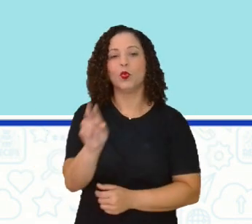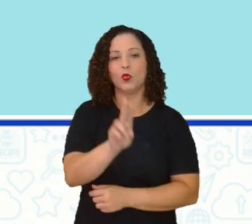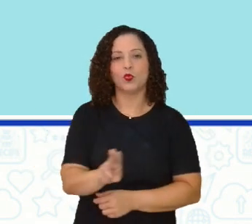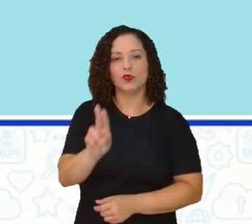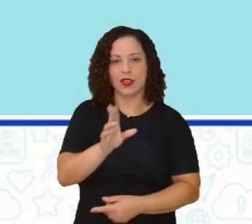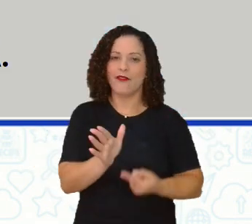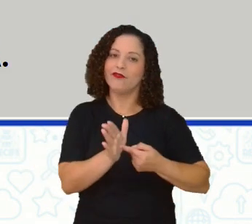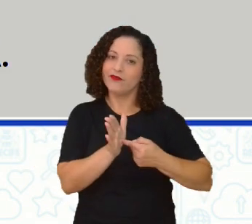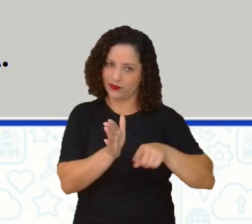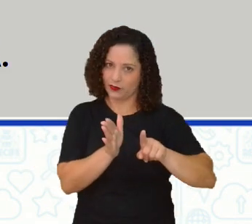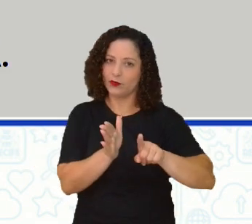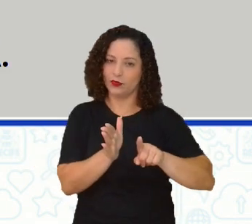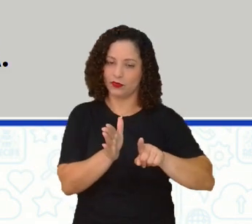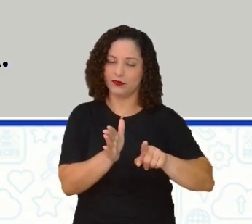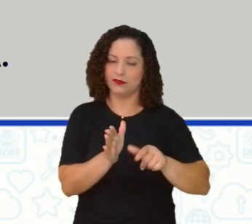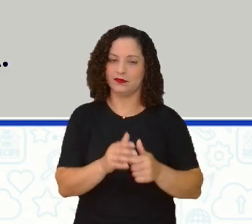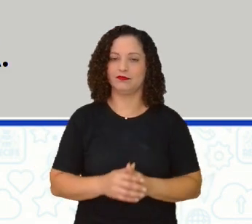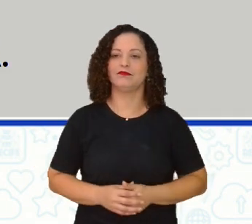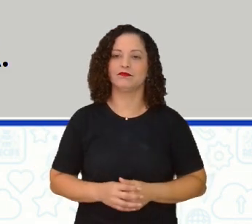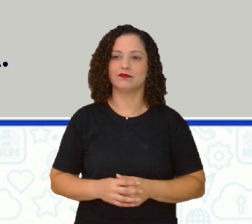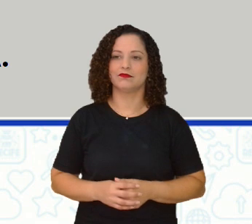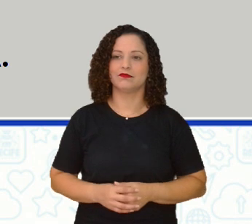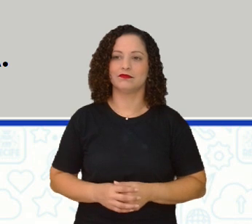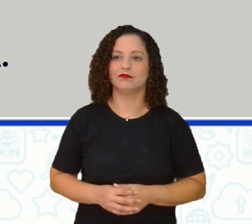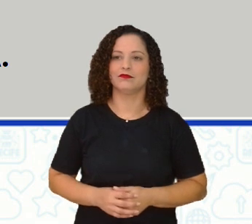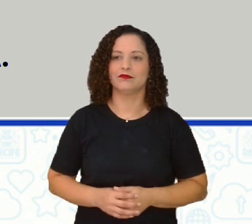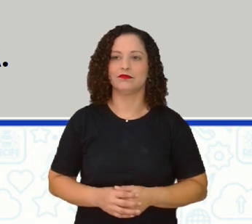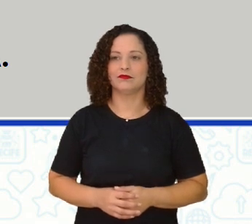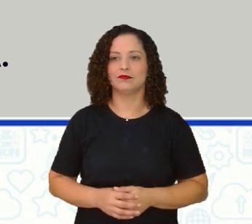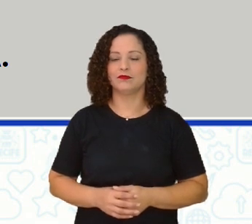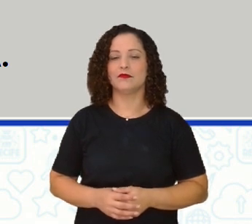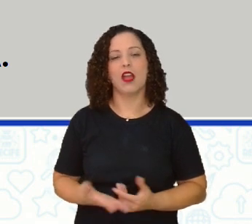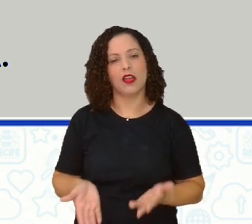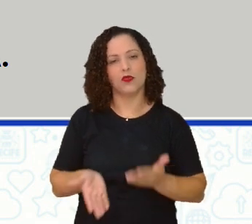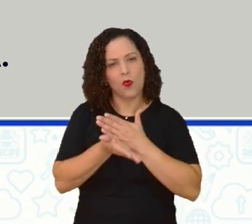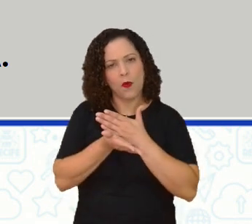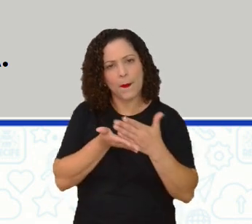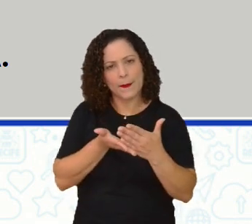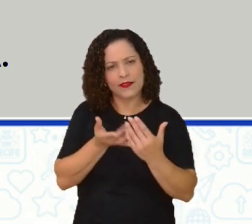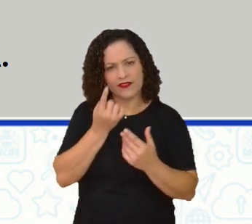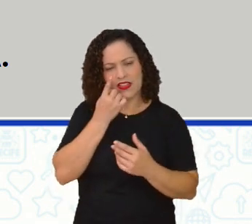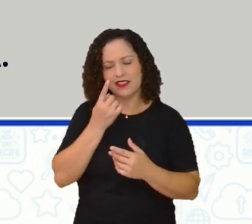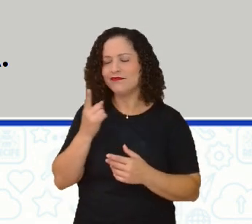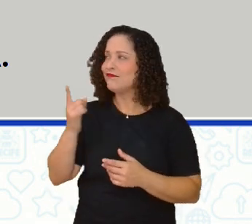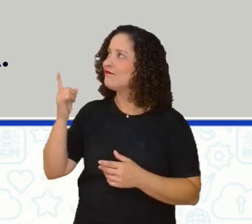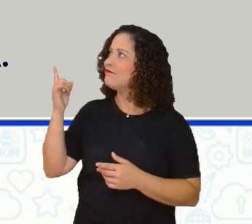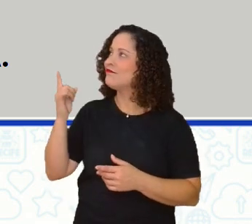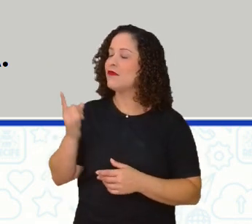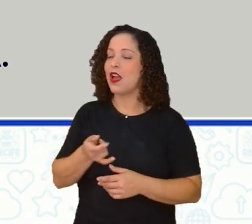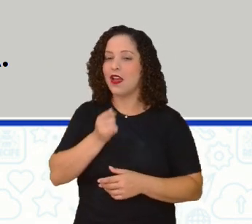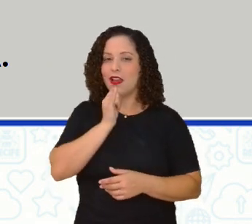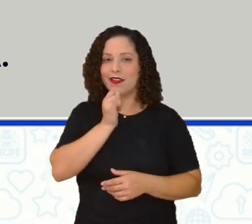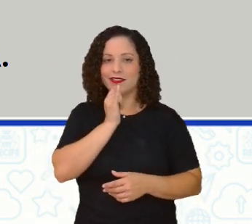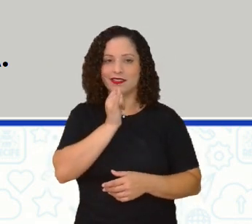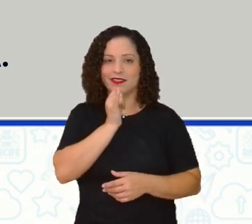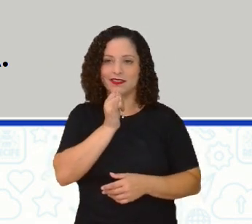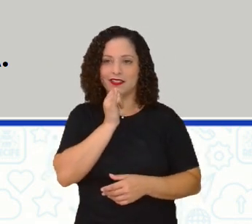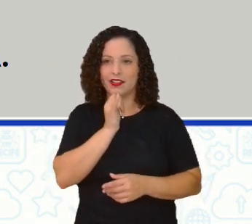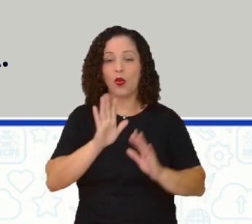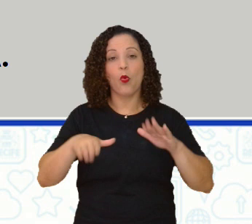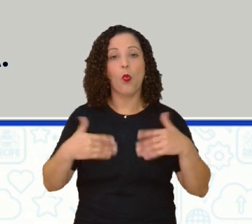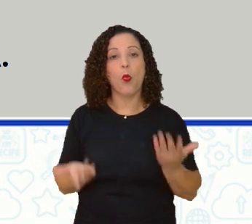a vírgula. Em posição inicial, não é? Tem este exemplo aí. Quando chegou o